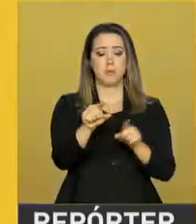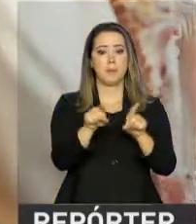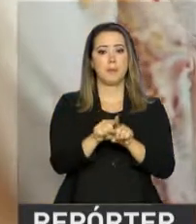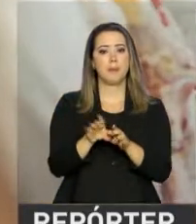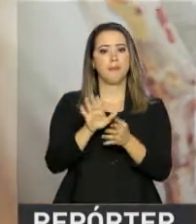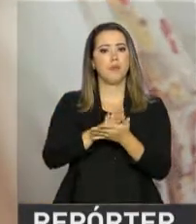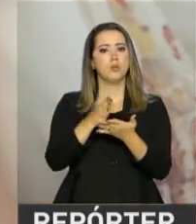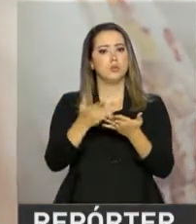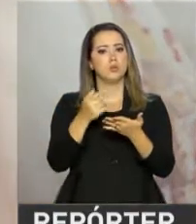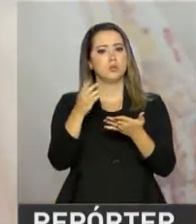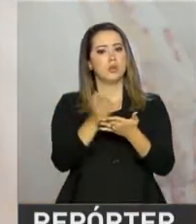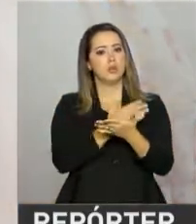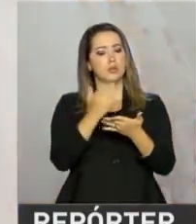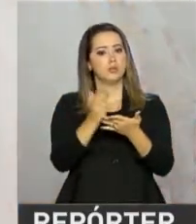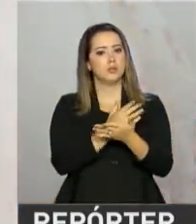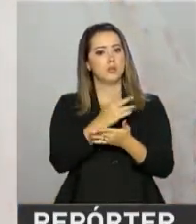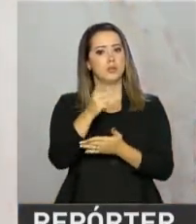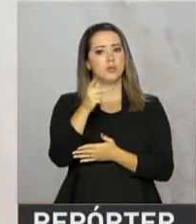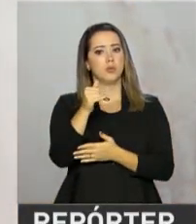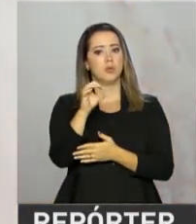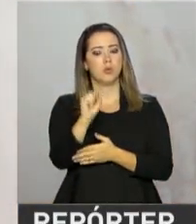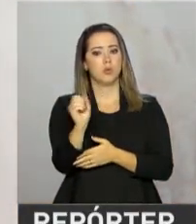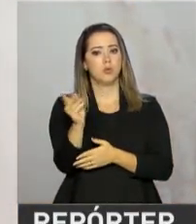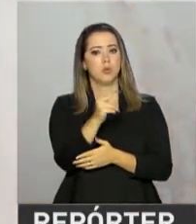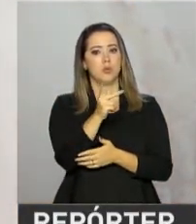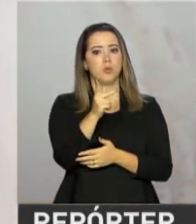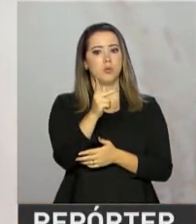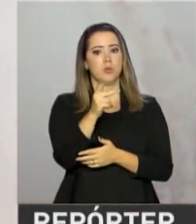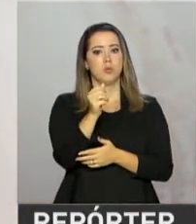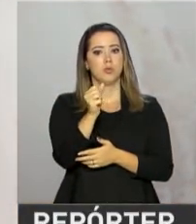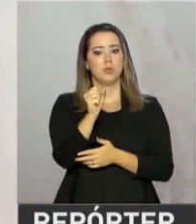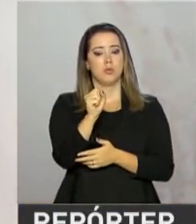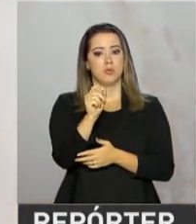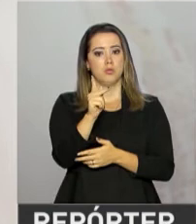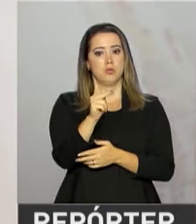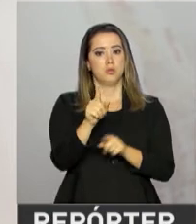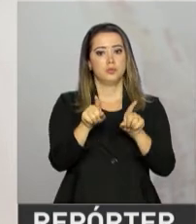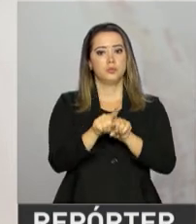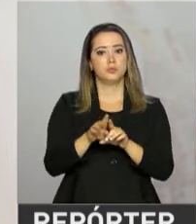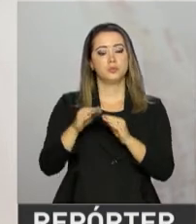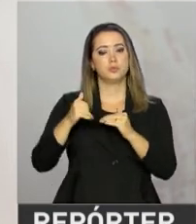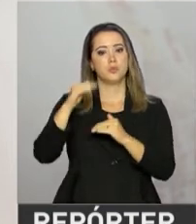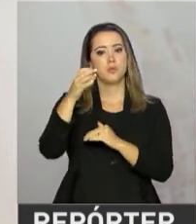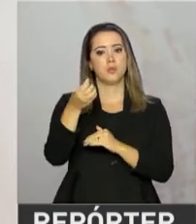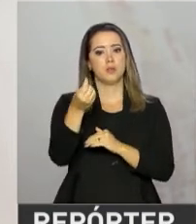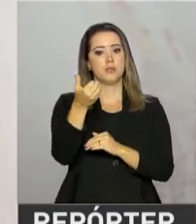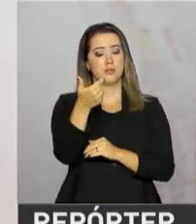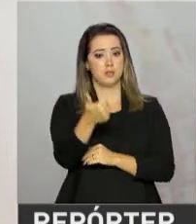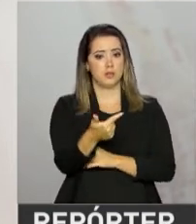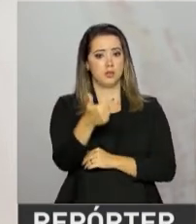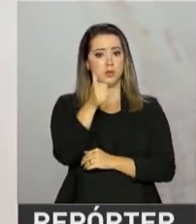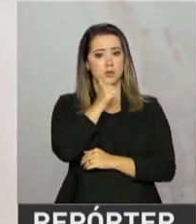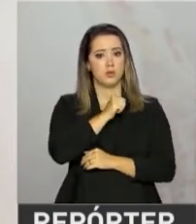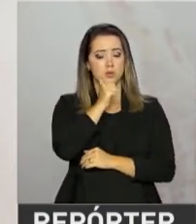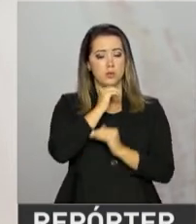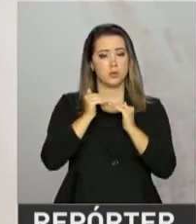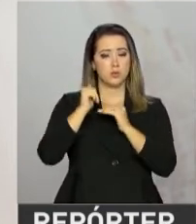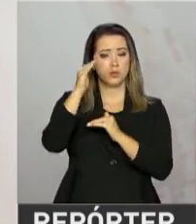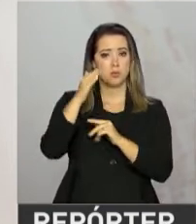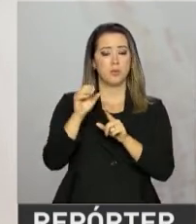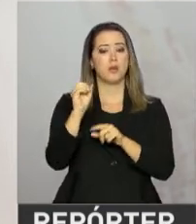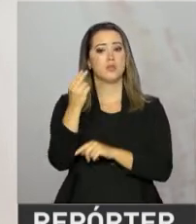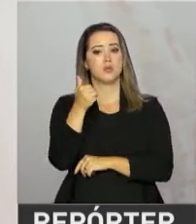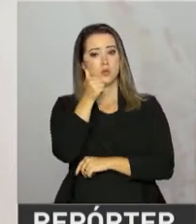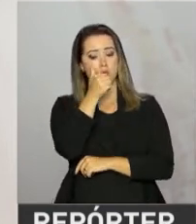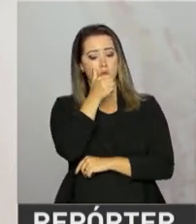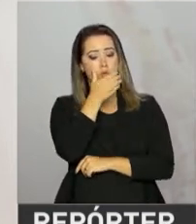calendário de saque ficou assim a partir de hoje mulheres com 62 anos ou mais e homens a partir de 65 anos já